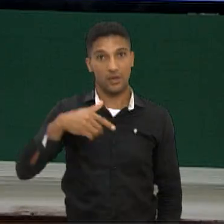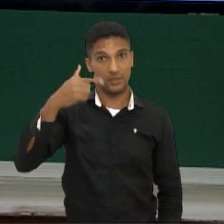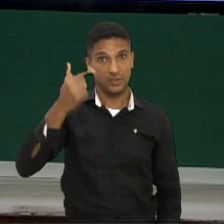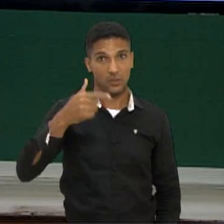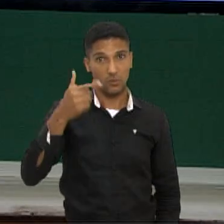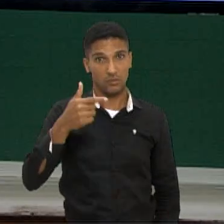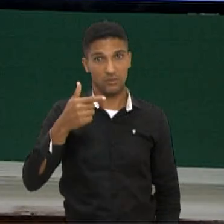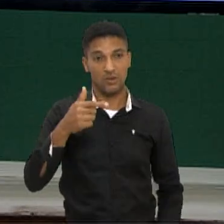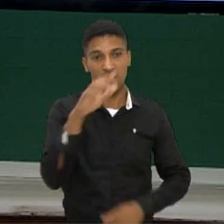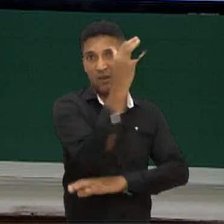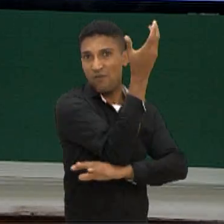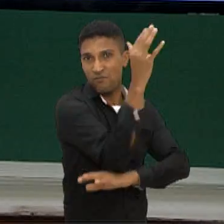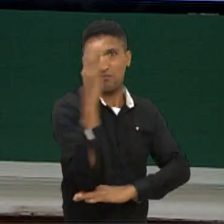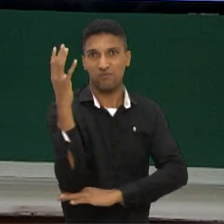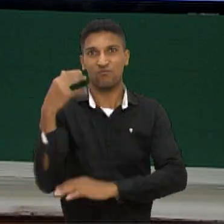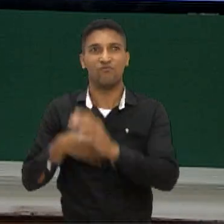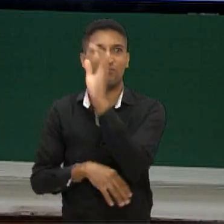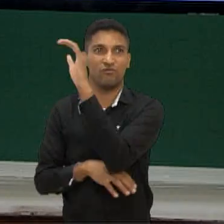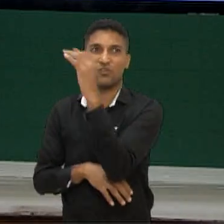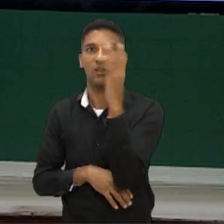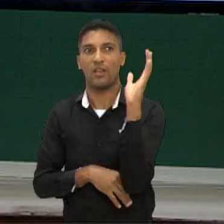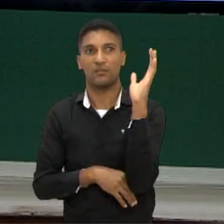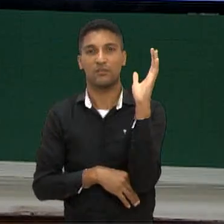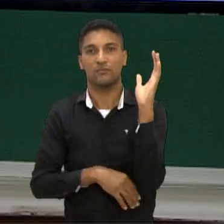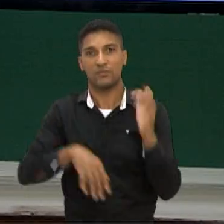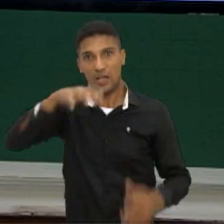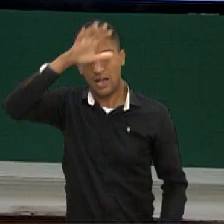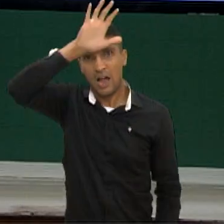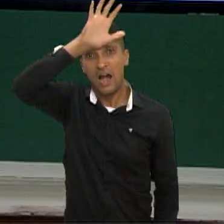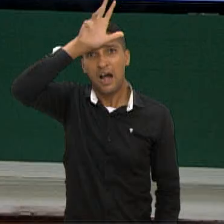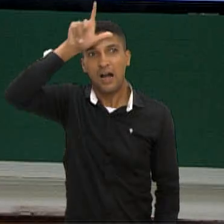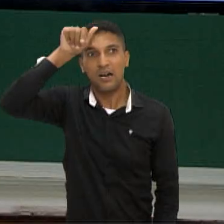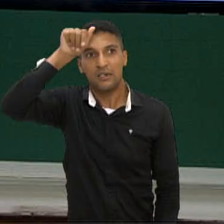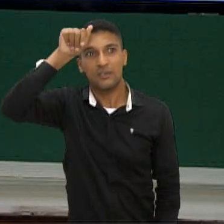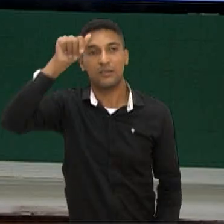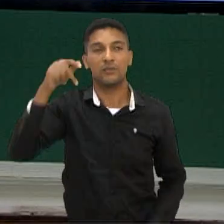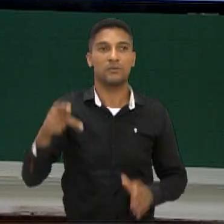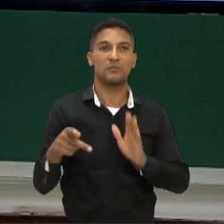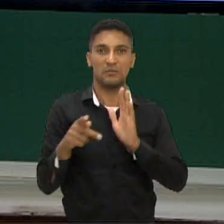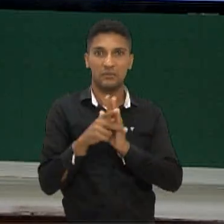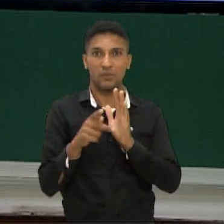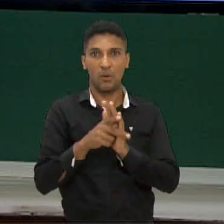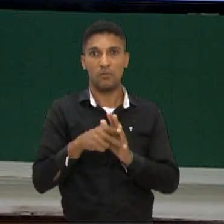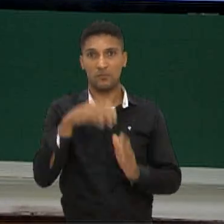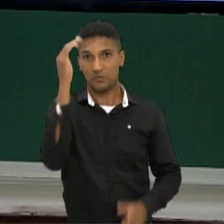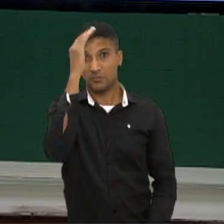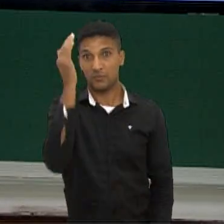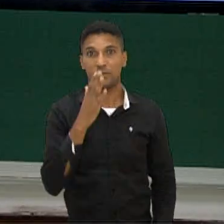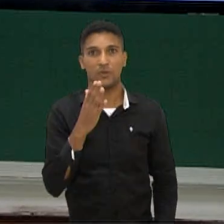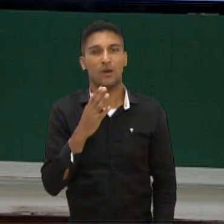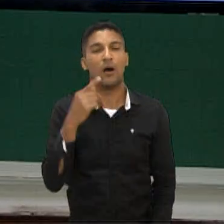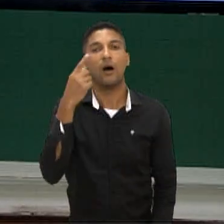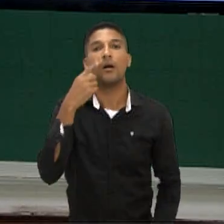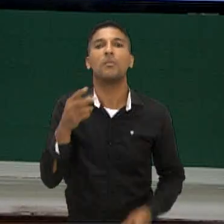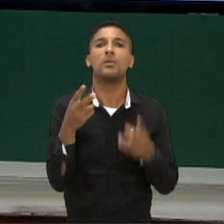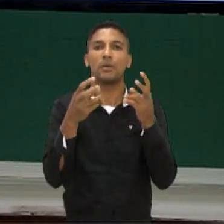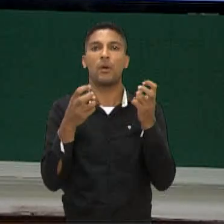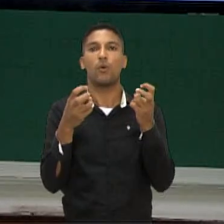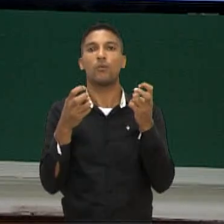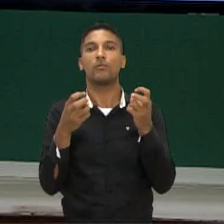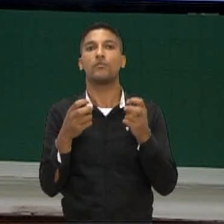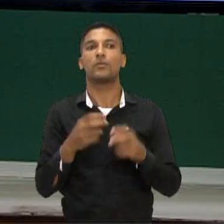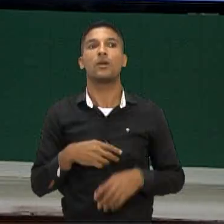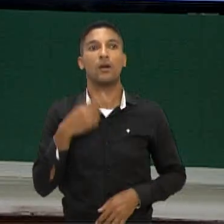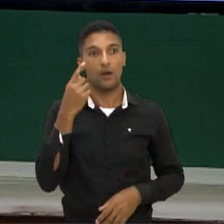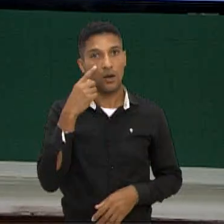imagem aqui, essa imagem é da linha férrea que sai da cidade de Curitiba,